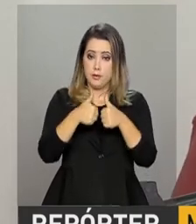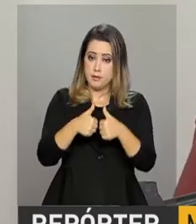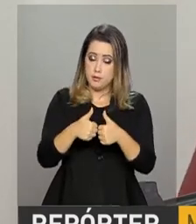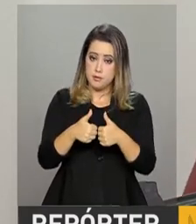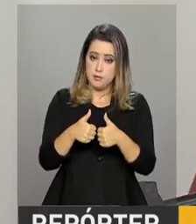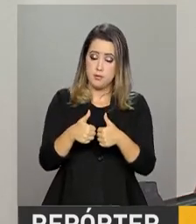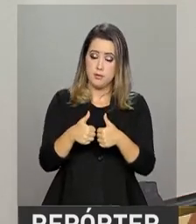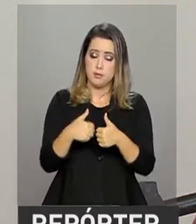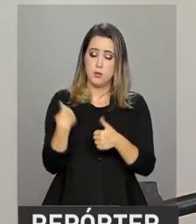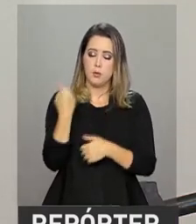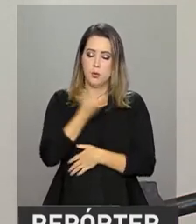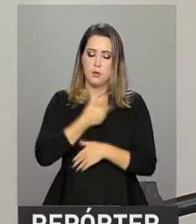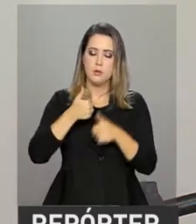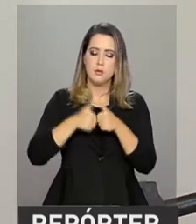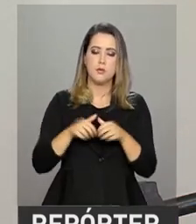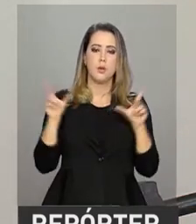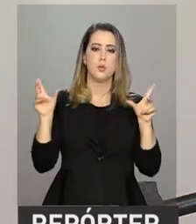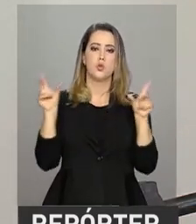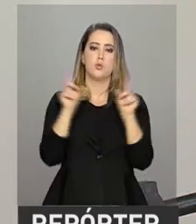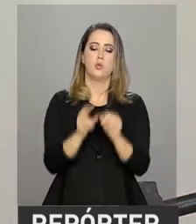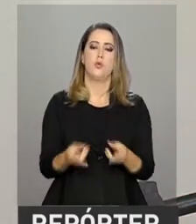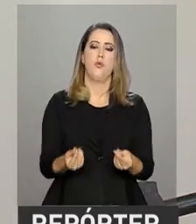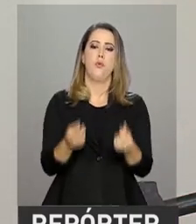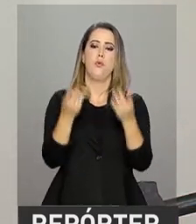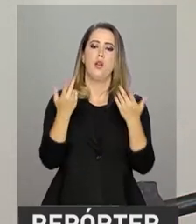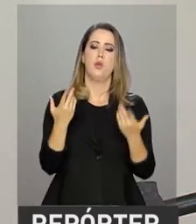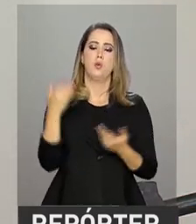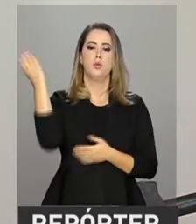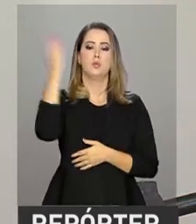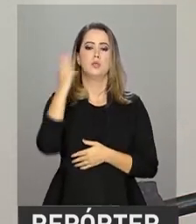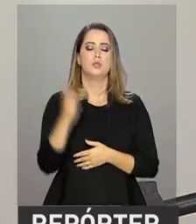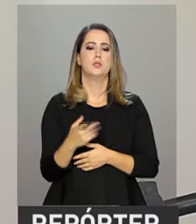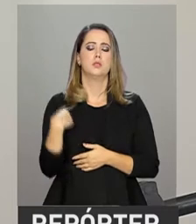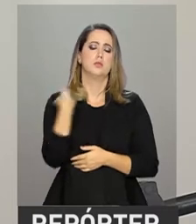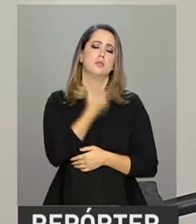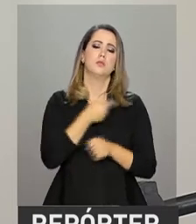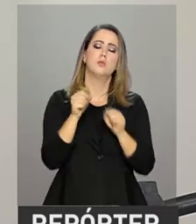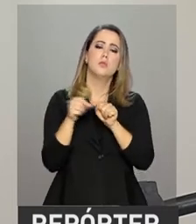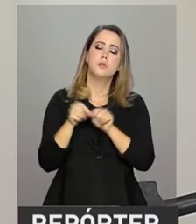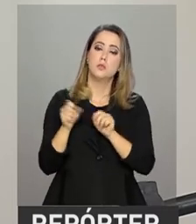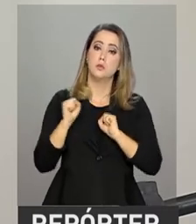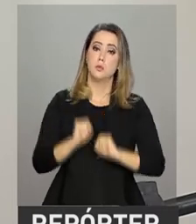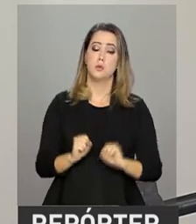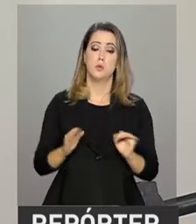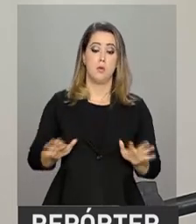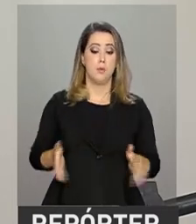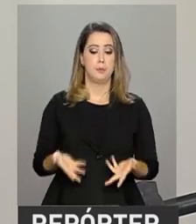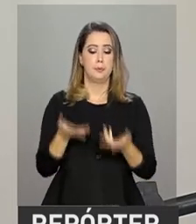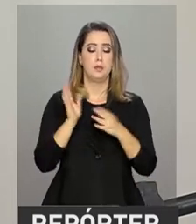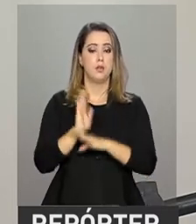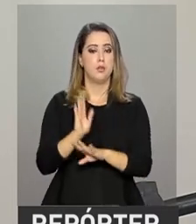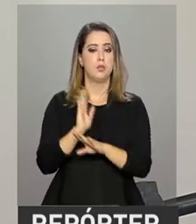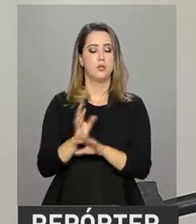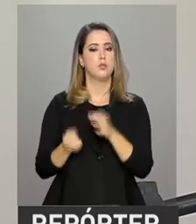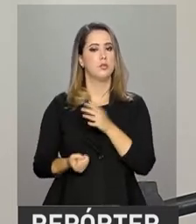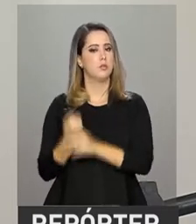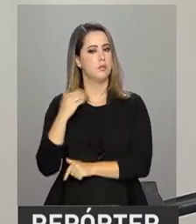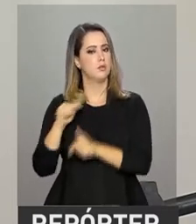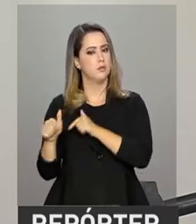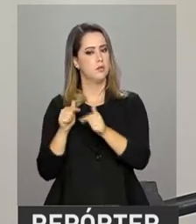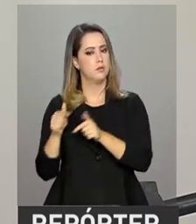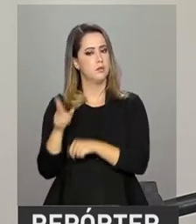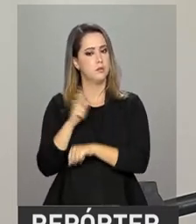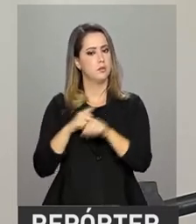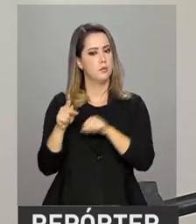o custo Brasil, nos fazendo capazes de colaborar não só na geração de emprego